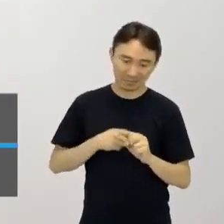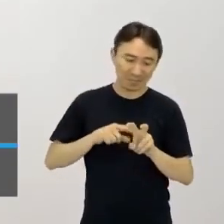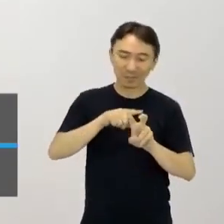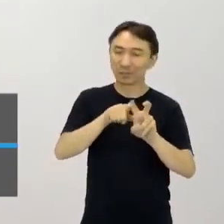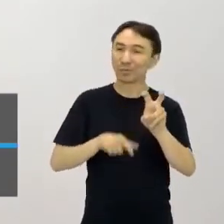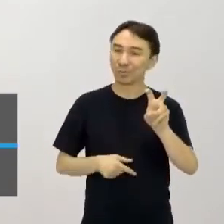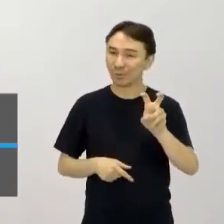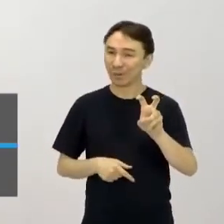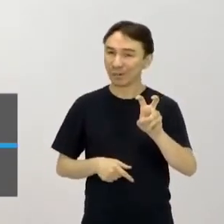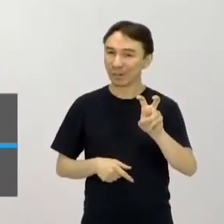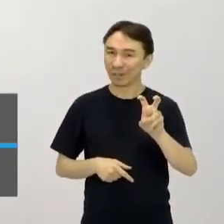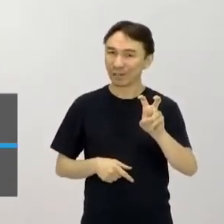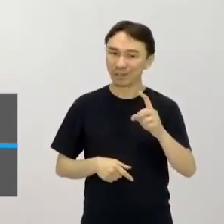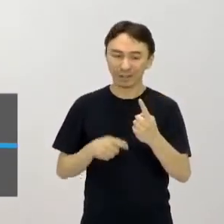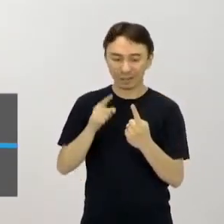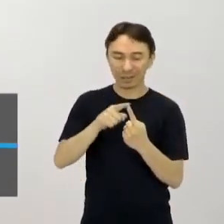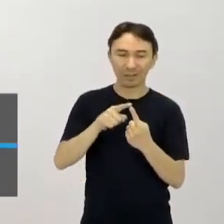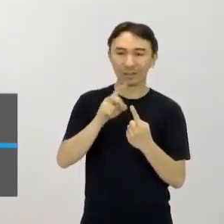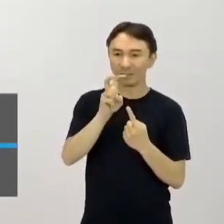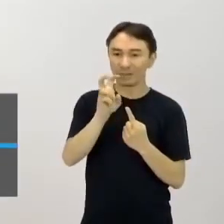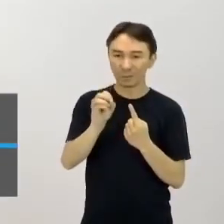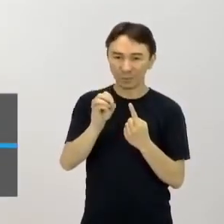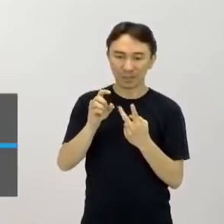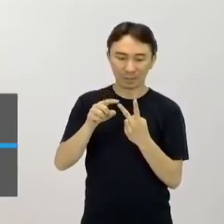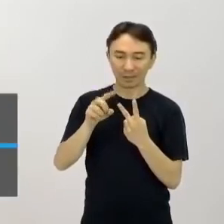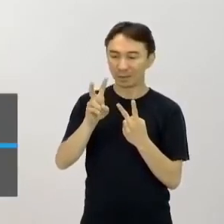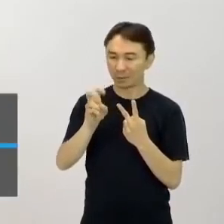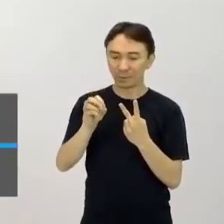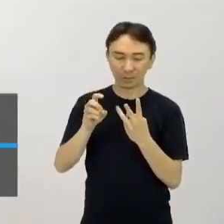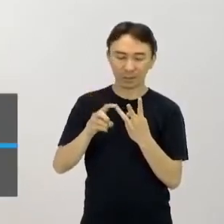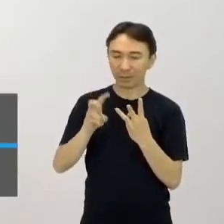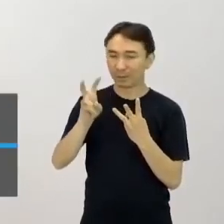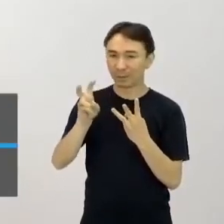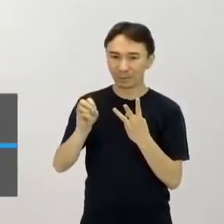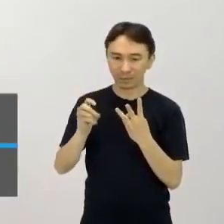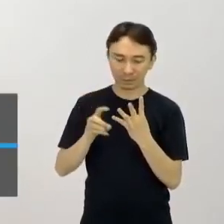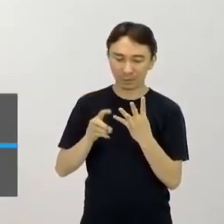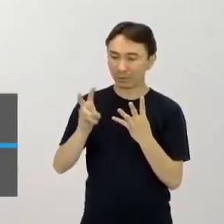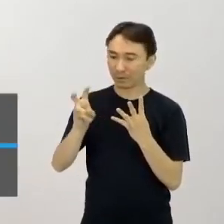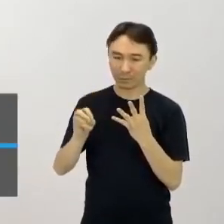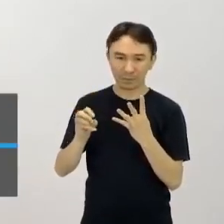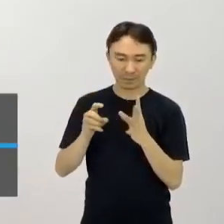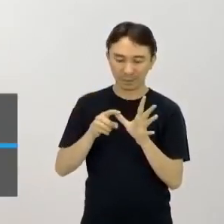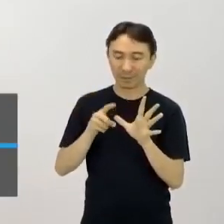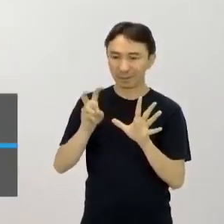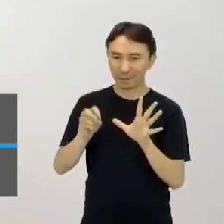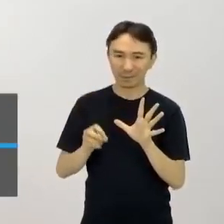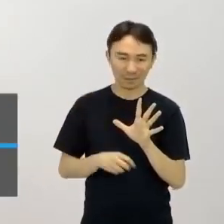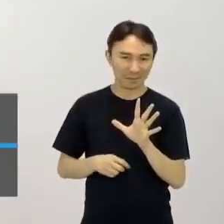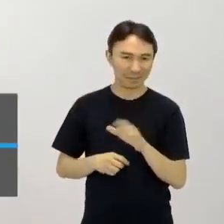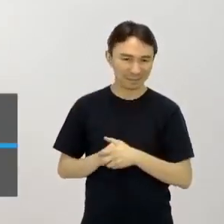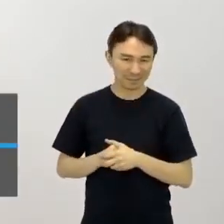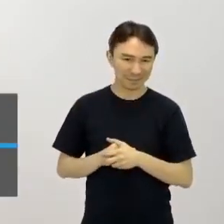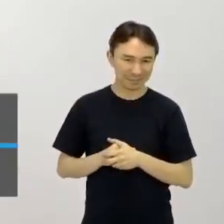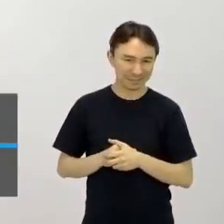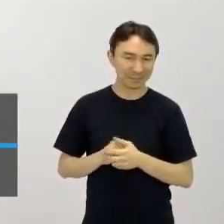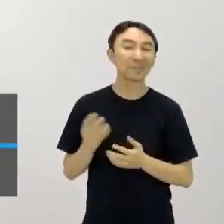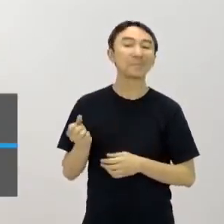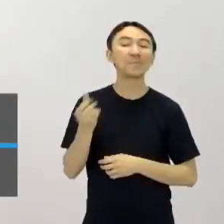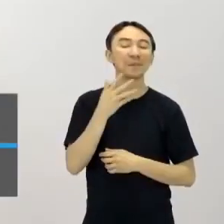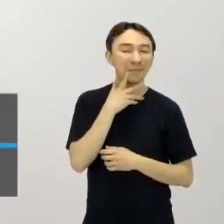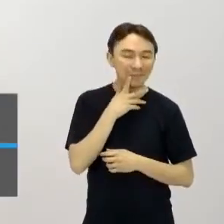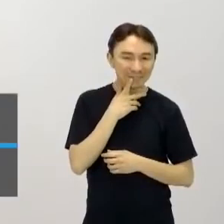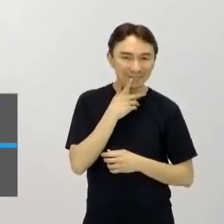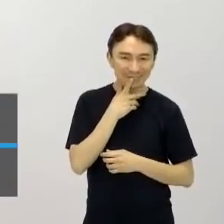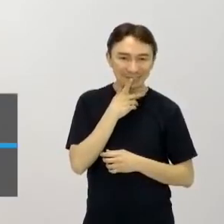é verdade? 5 notas iguais poderiam compor esses 250. De que tamanho é essa nota? Qual